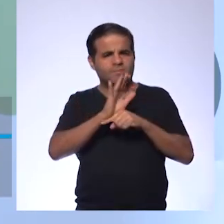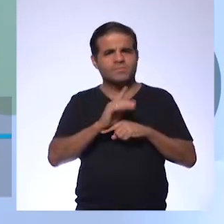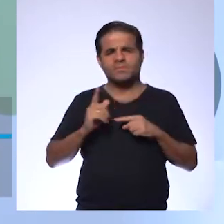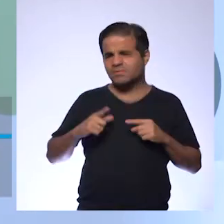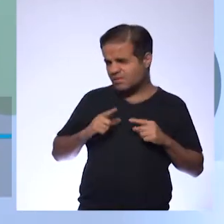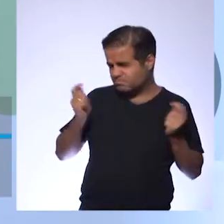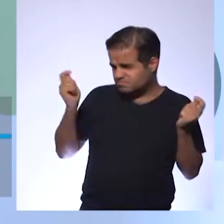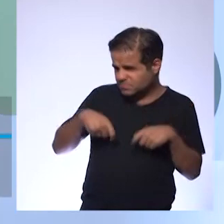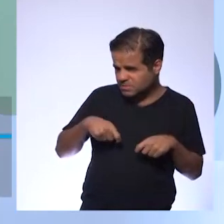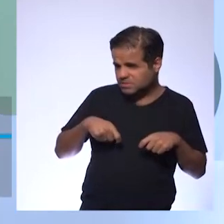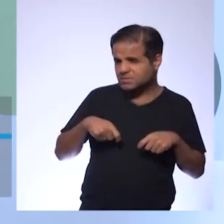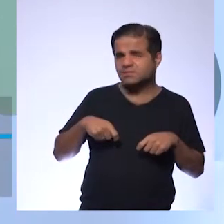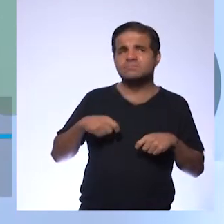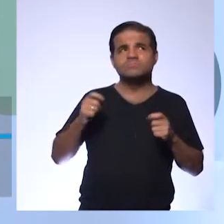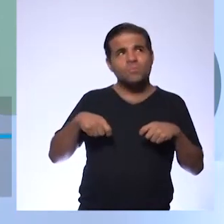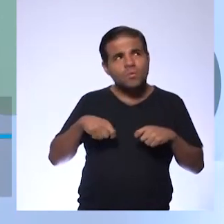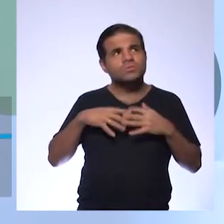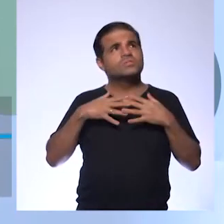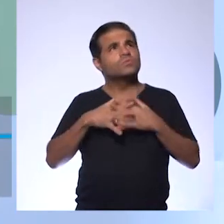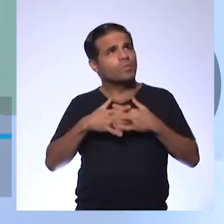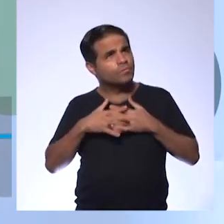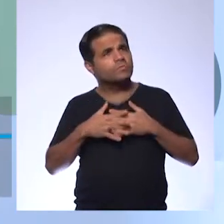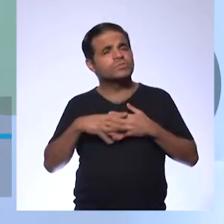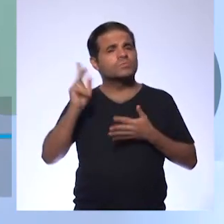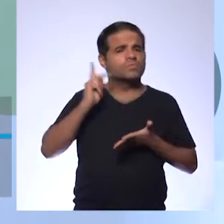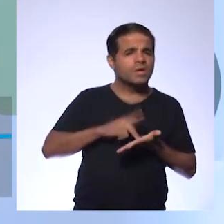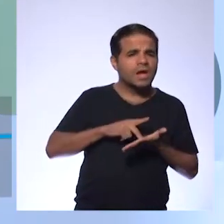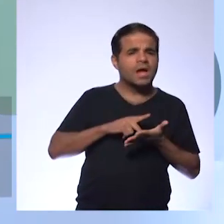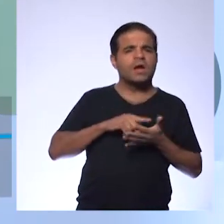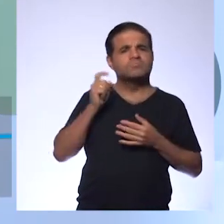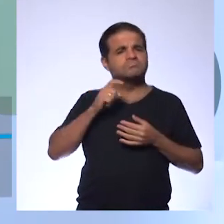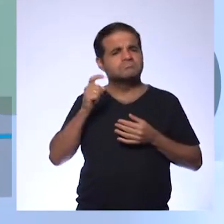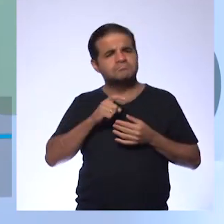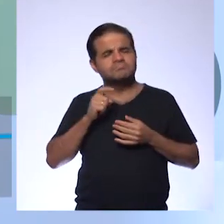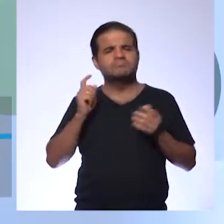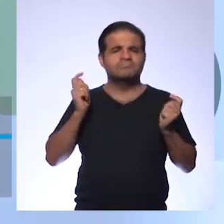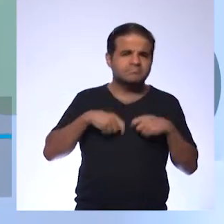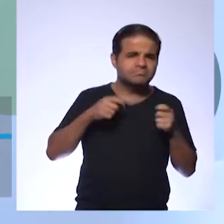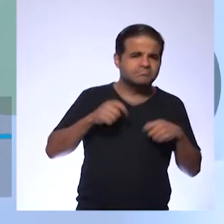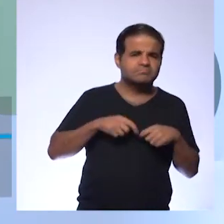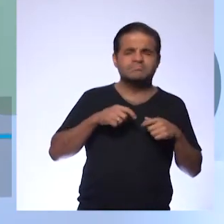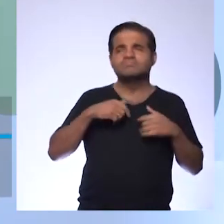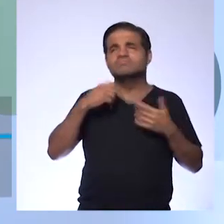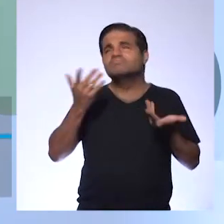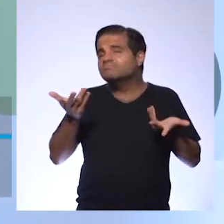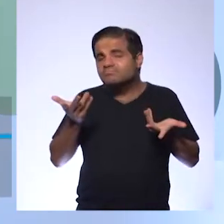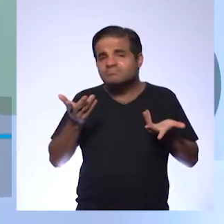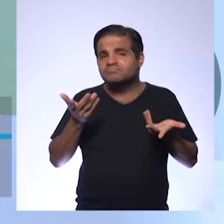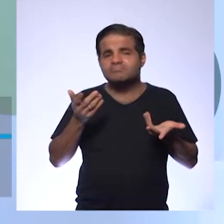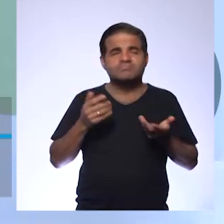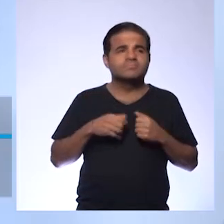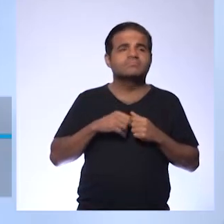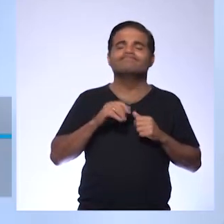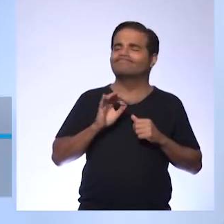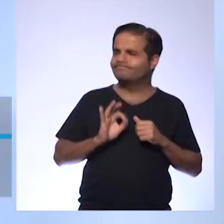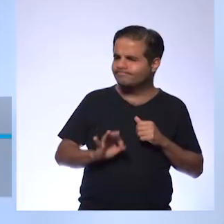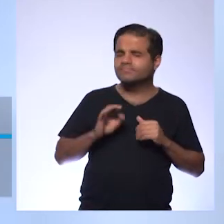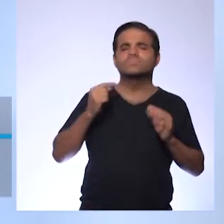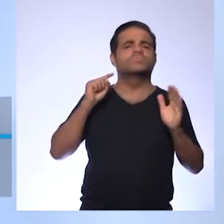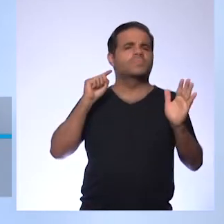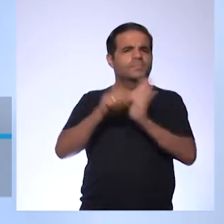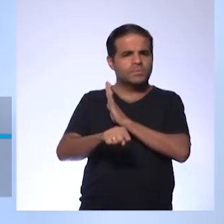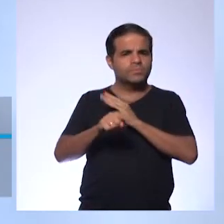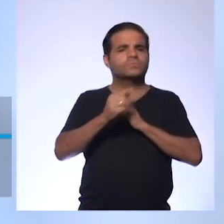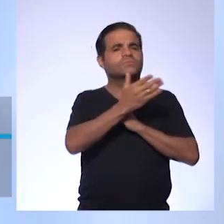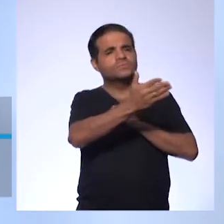essa possibilidade também de sair confundindo o real com o não real? Confundiu. O que você acha sobre esse Tá, e uma assunto? pergunta que eu faria